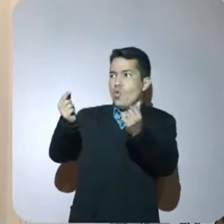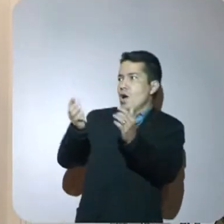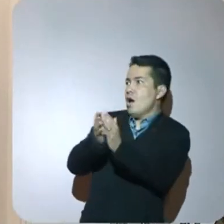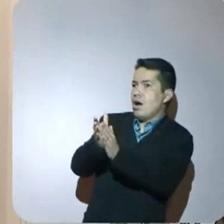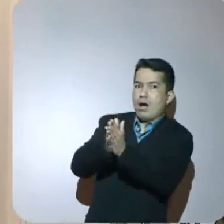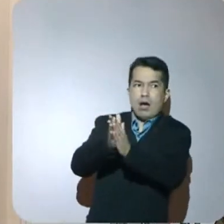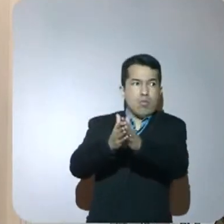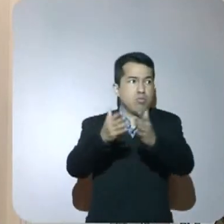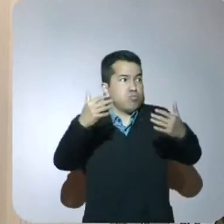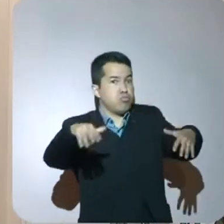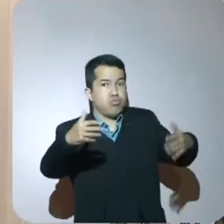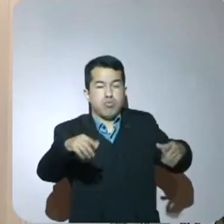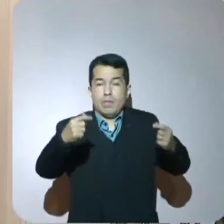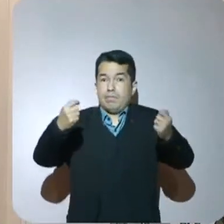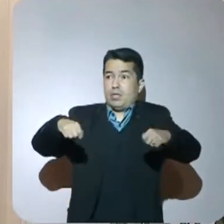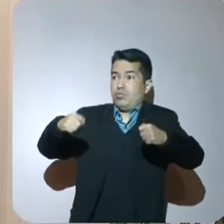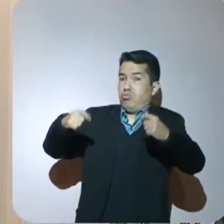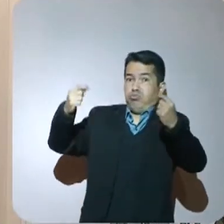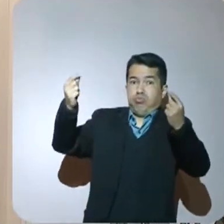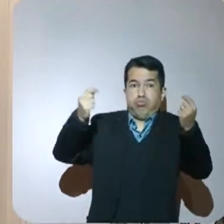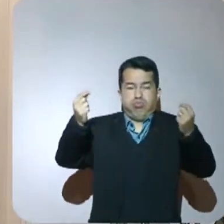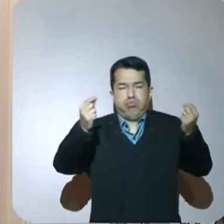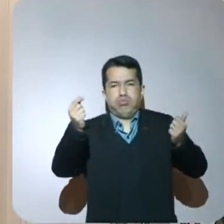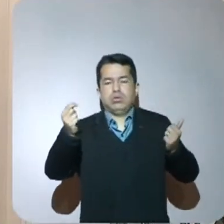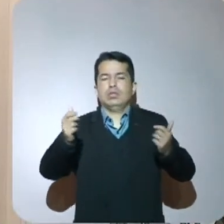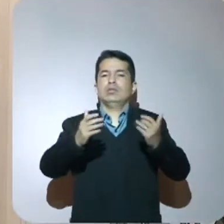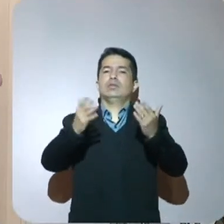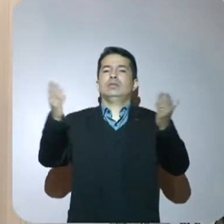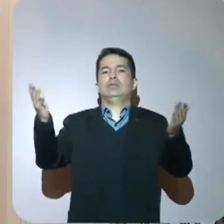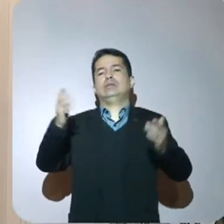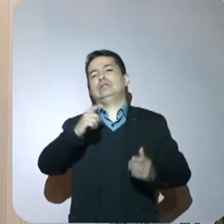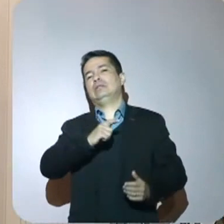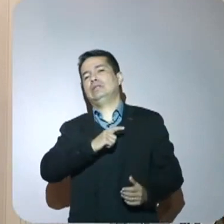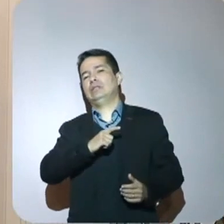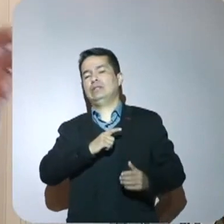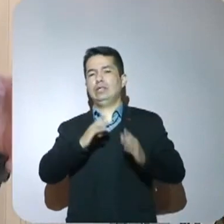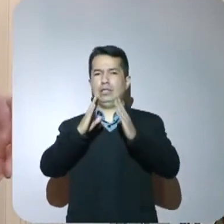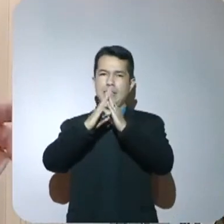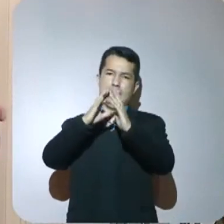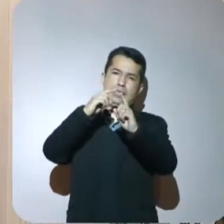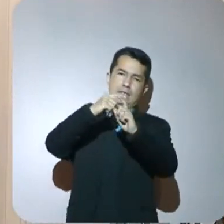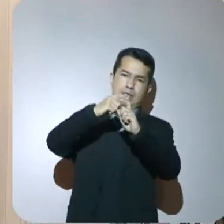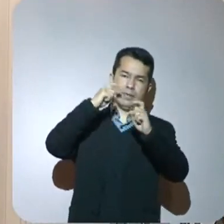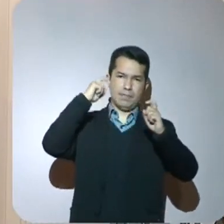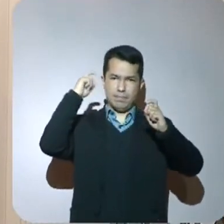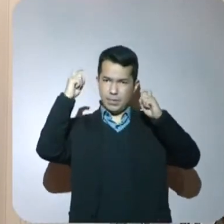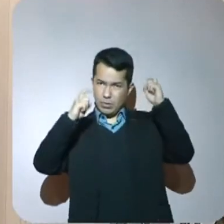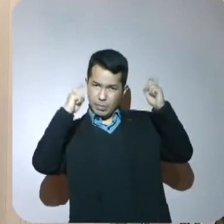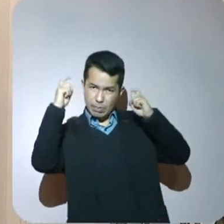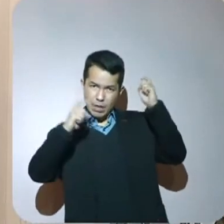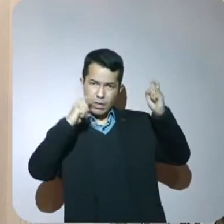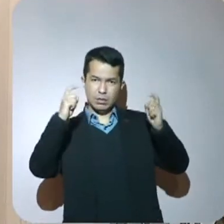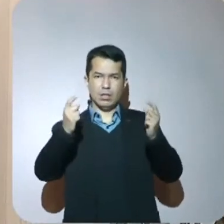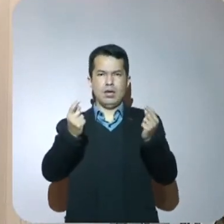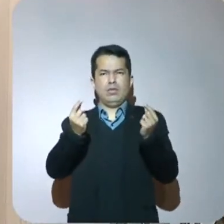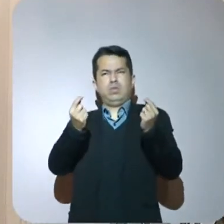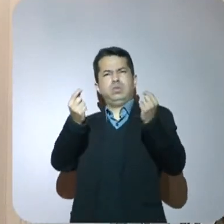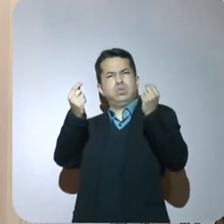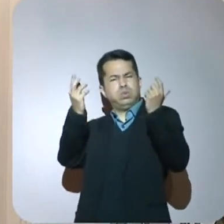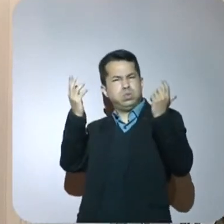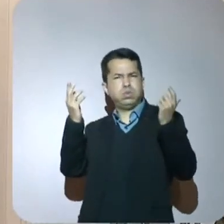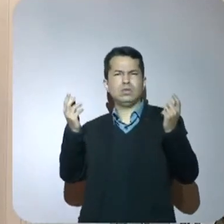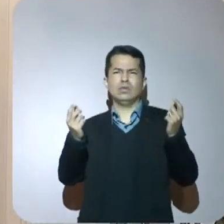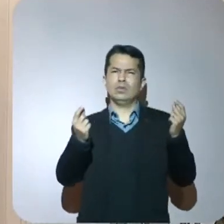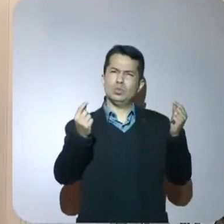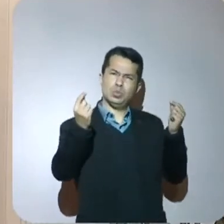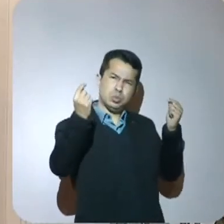os povos. E aí a igreja estava preocupada em gerir finanças e fazer isso, fazer aquilo, ou levantar recursos. E